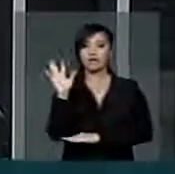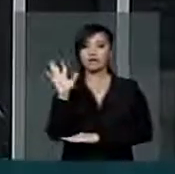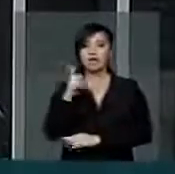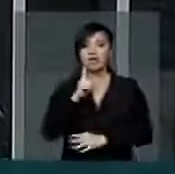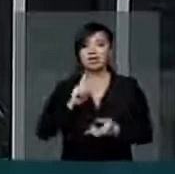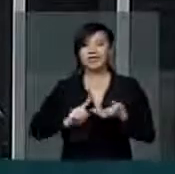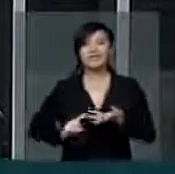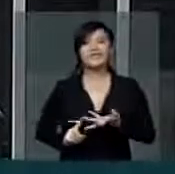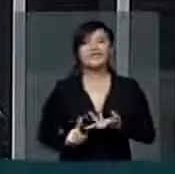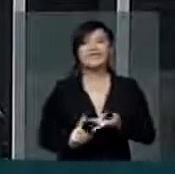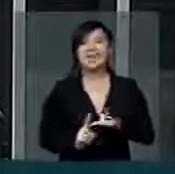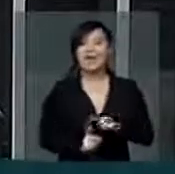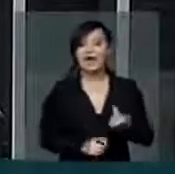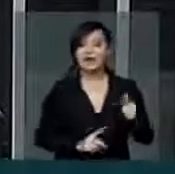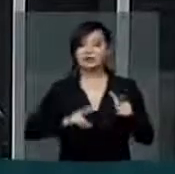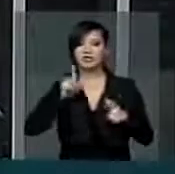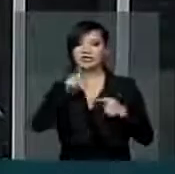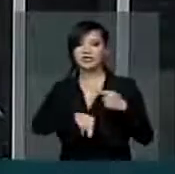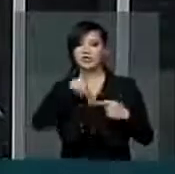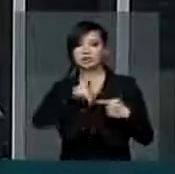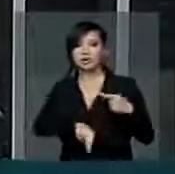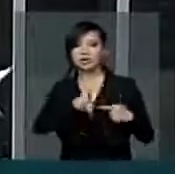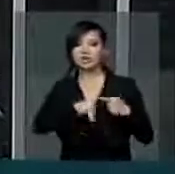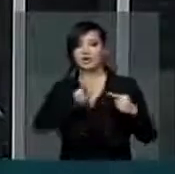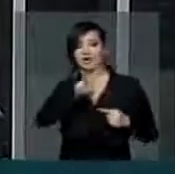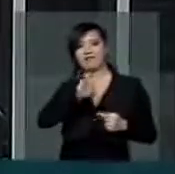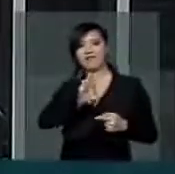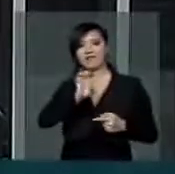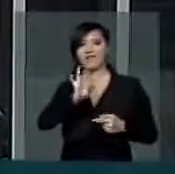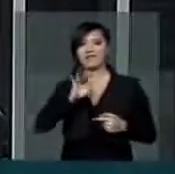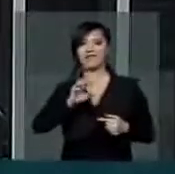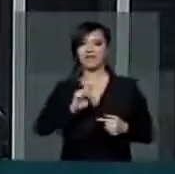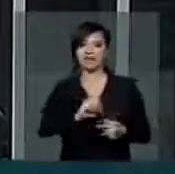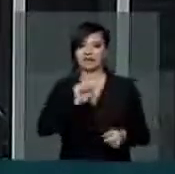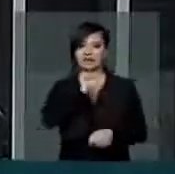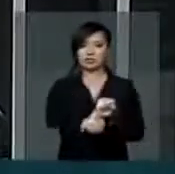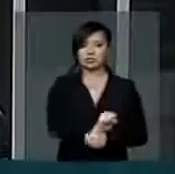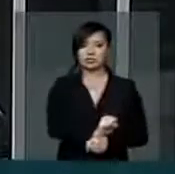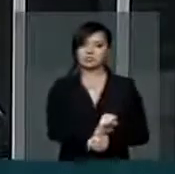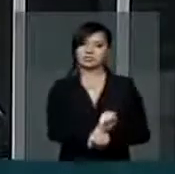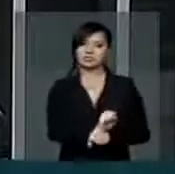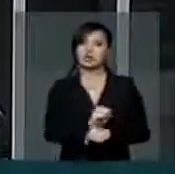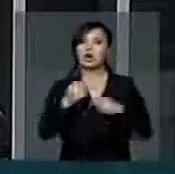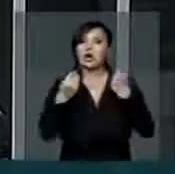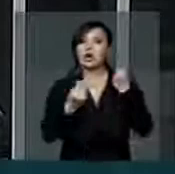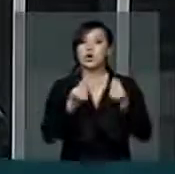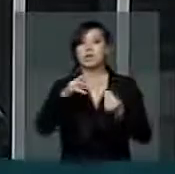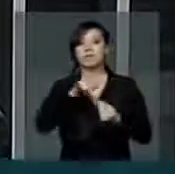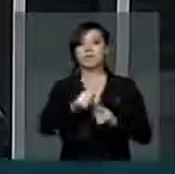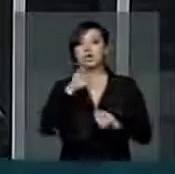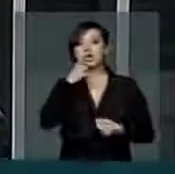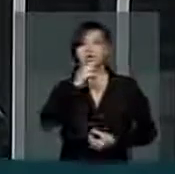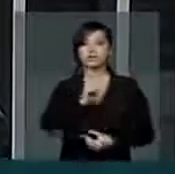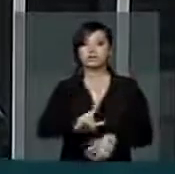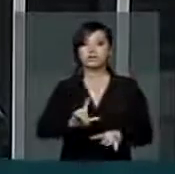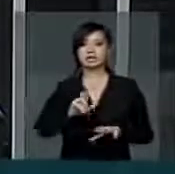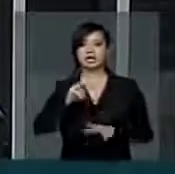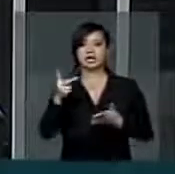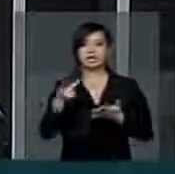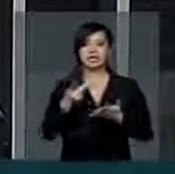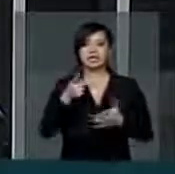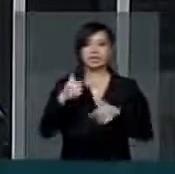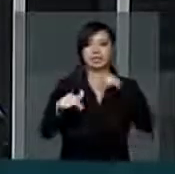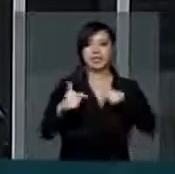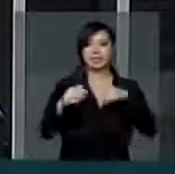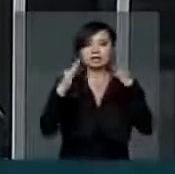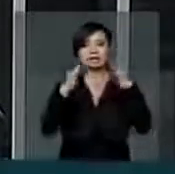funcionar isso? Como é que o Código Florestal vai funcionar se ele não está na sua totalidade em função, porque